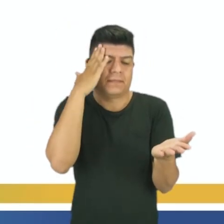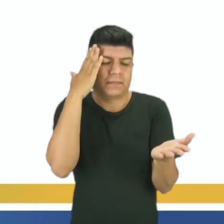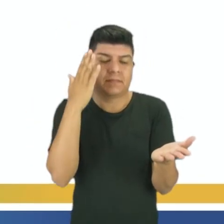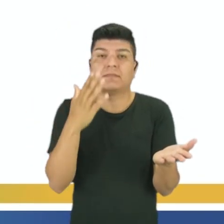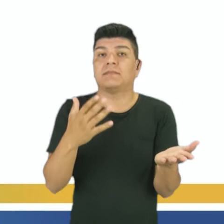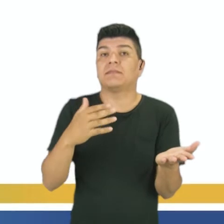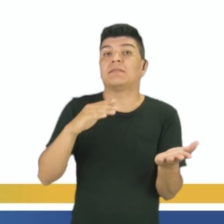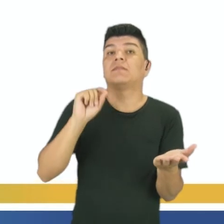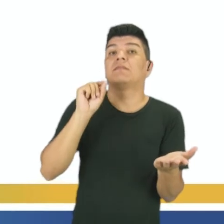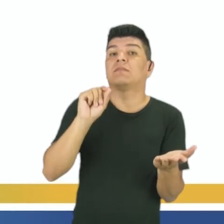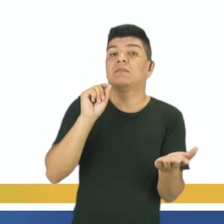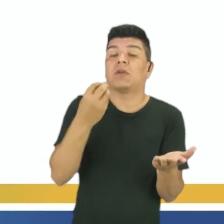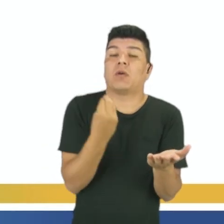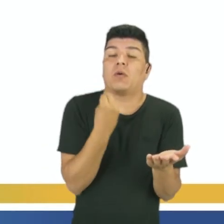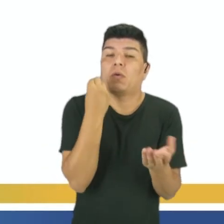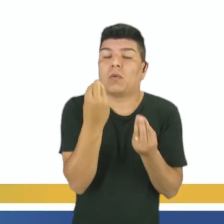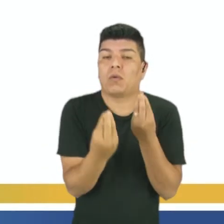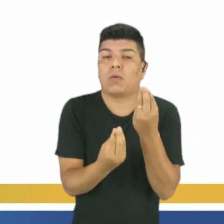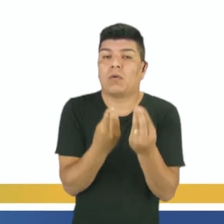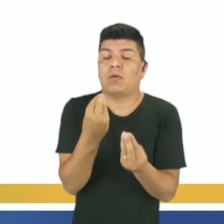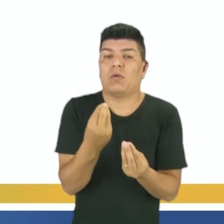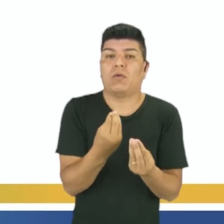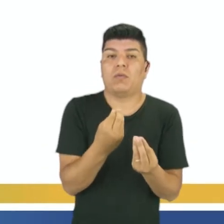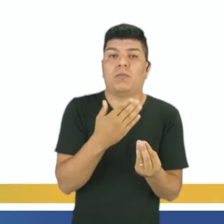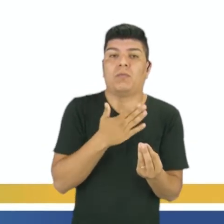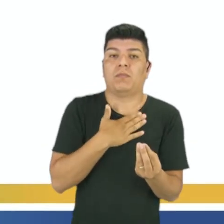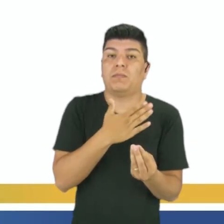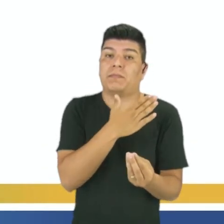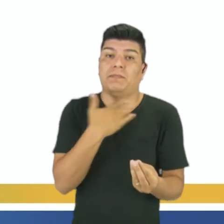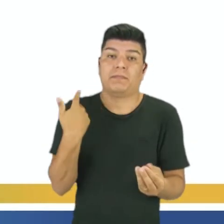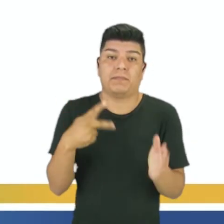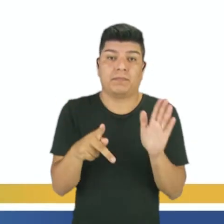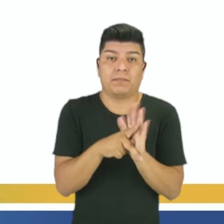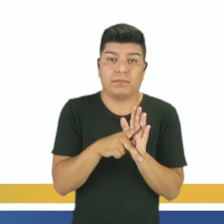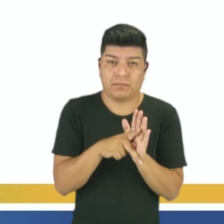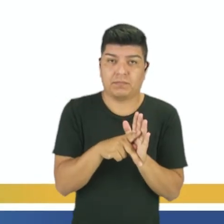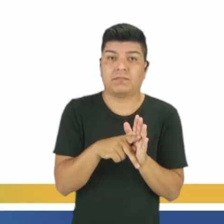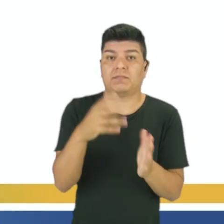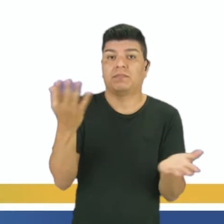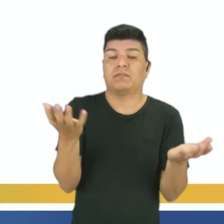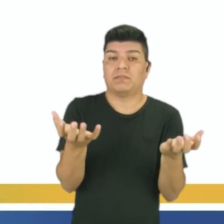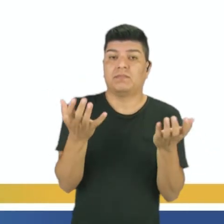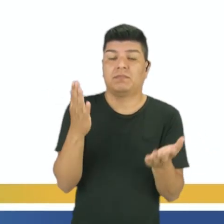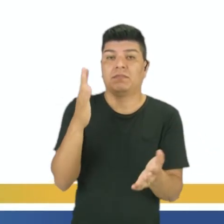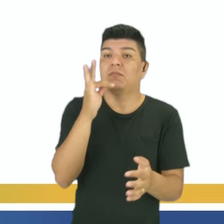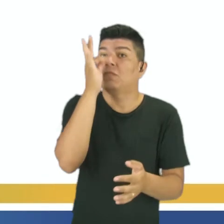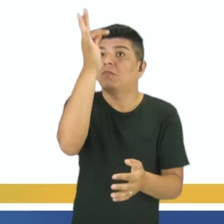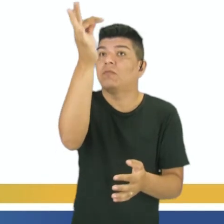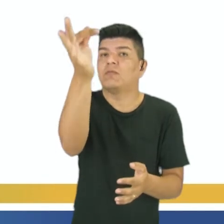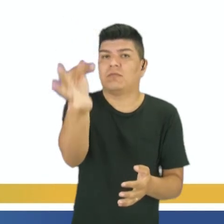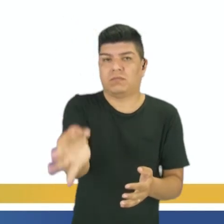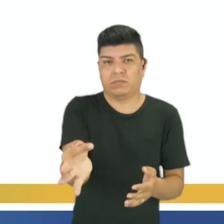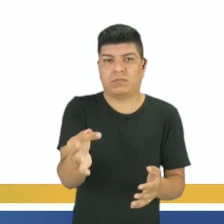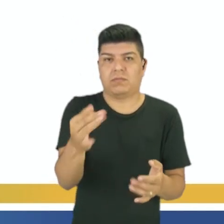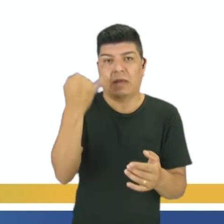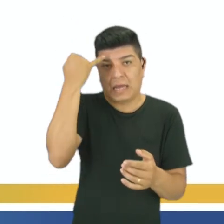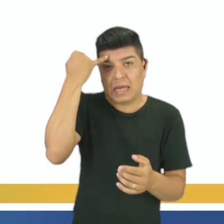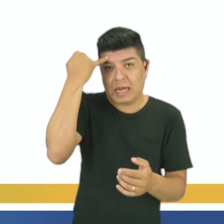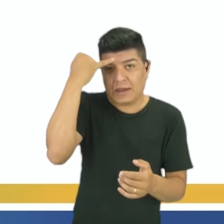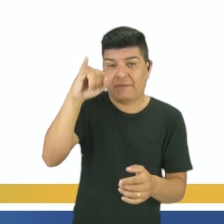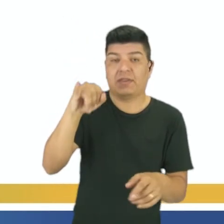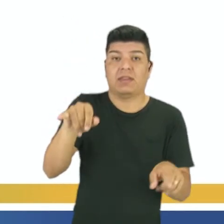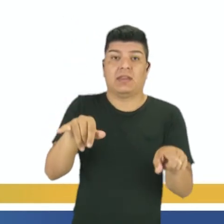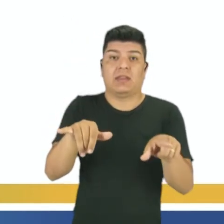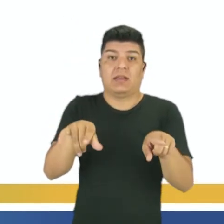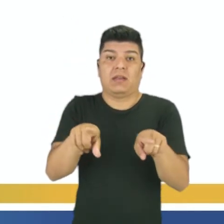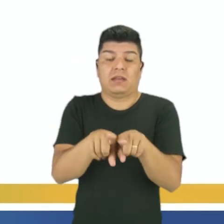acima de tudo, como e quando seria sua morte. Queria saber seu futuro para poder evitá-lo, pois